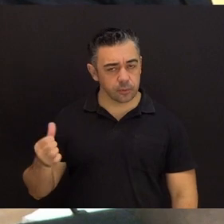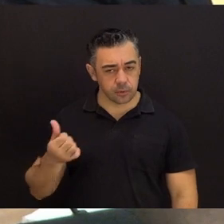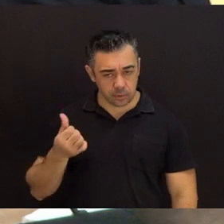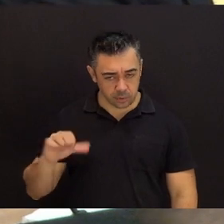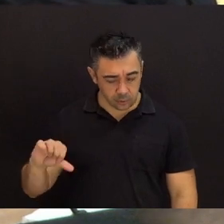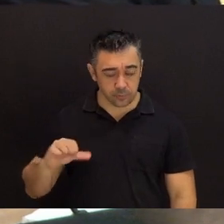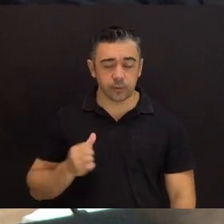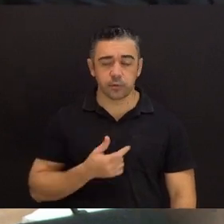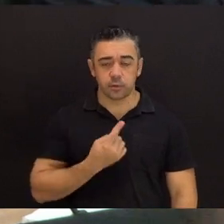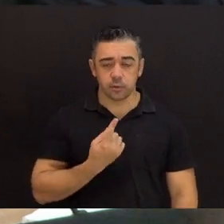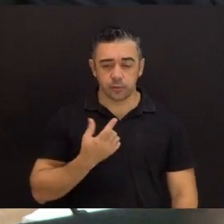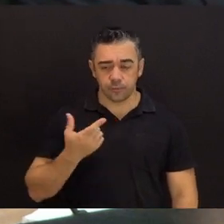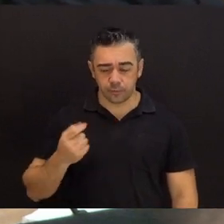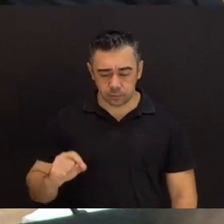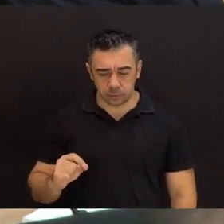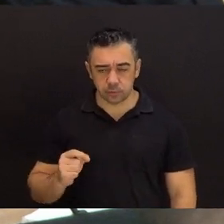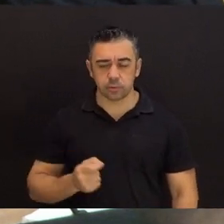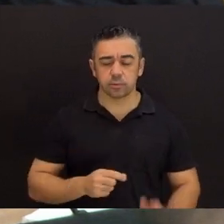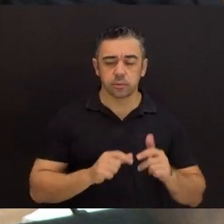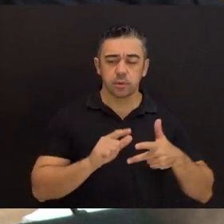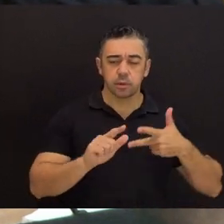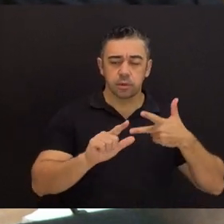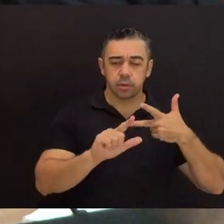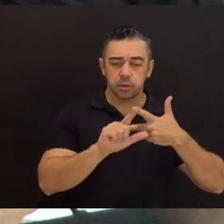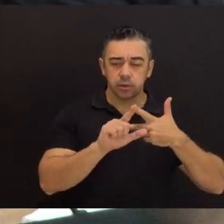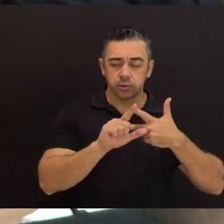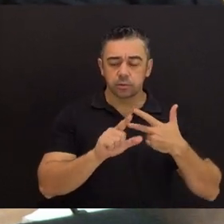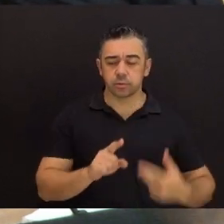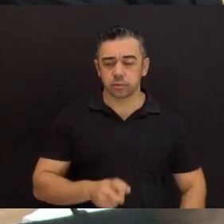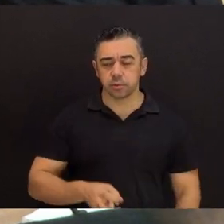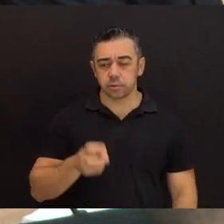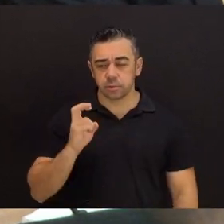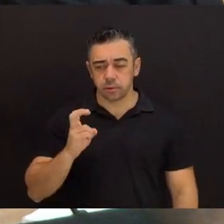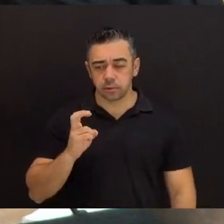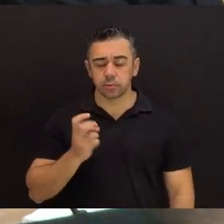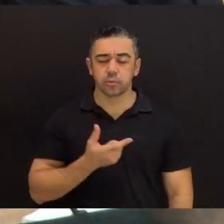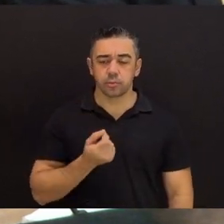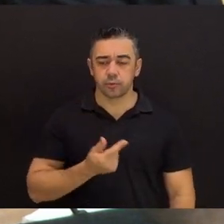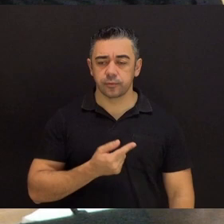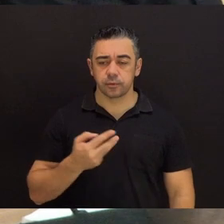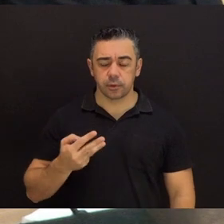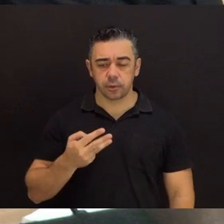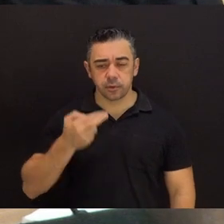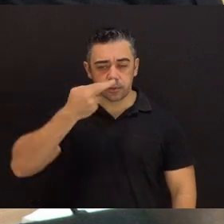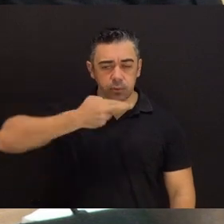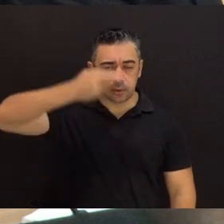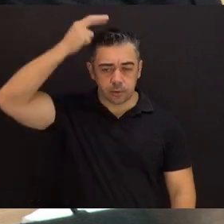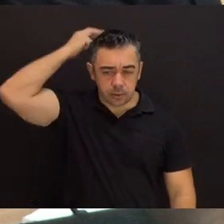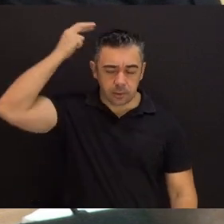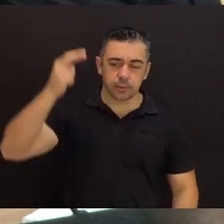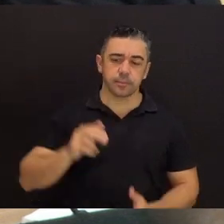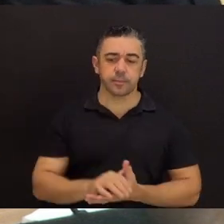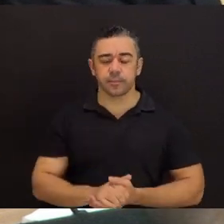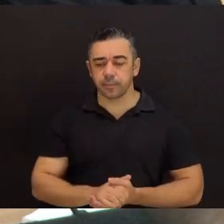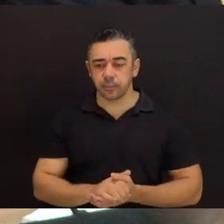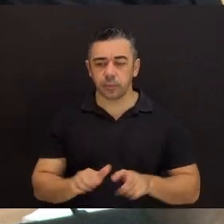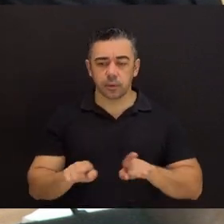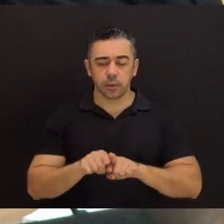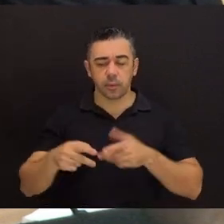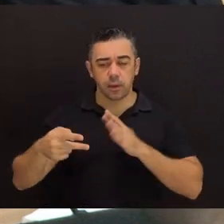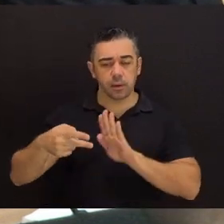do Legislativo foram lidos memorandos 5 2023 do gabinete do vereador Renan Machado e a portaria